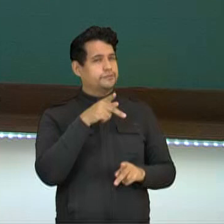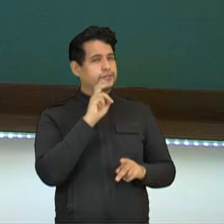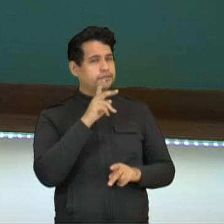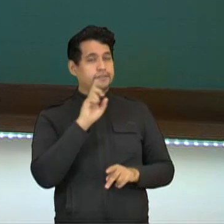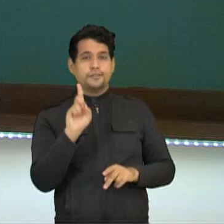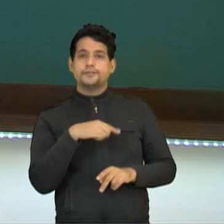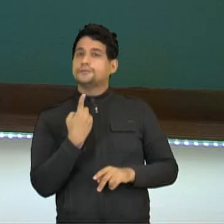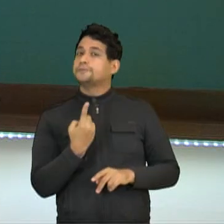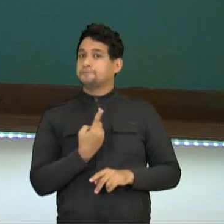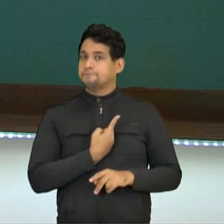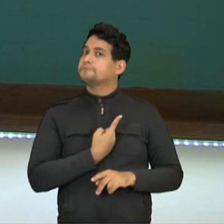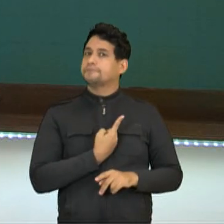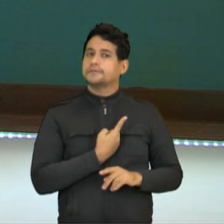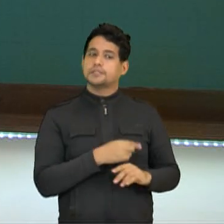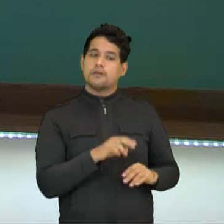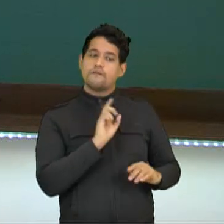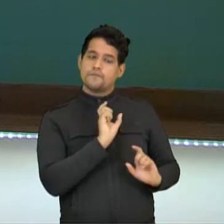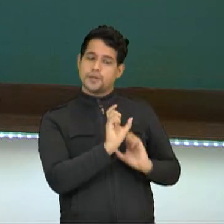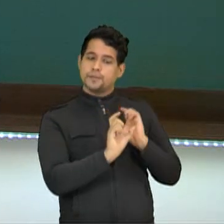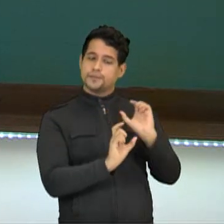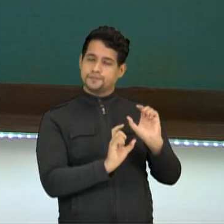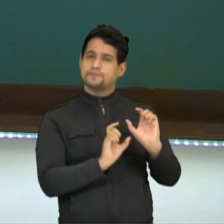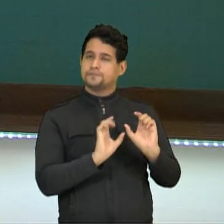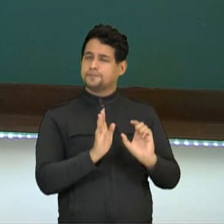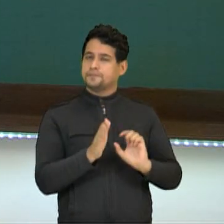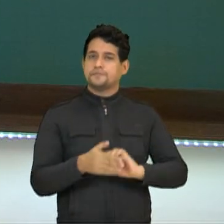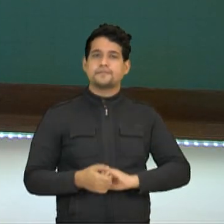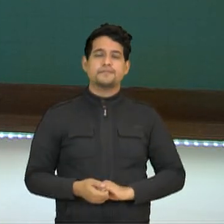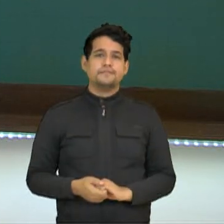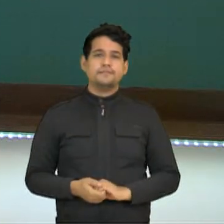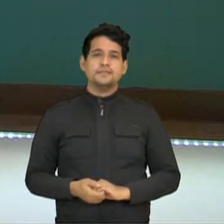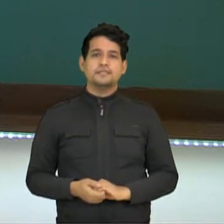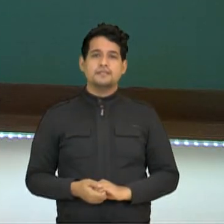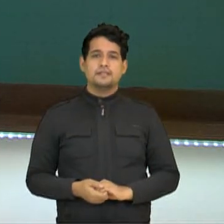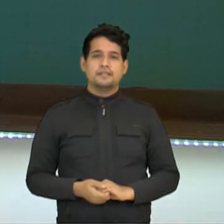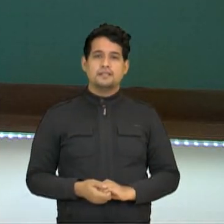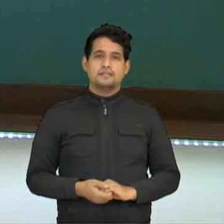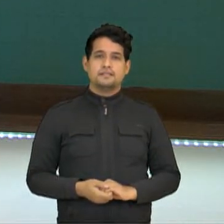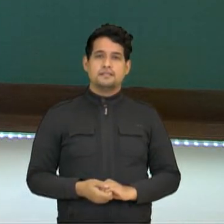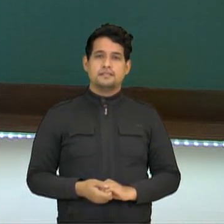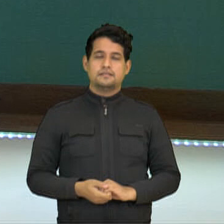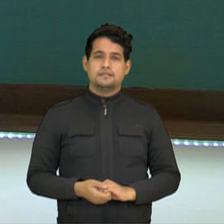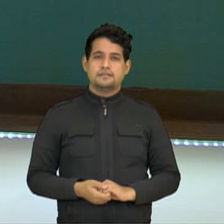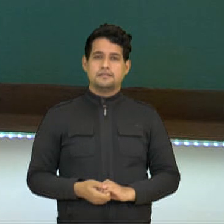no nosso vocabuláriozinho inicial. Tranquilo? Beleza.